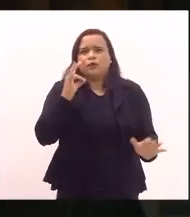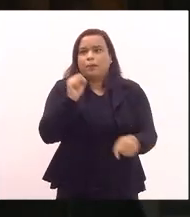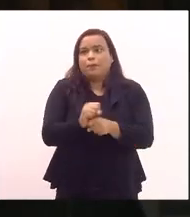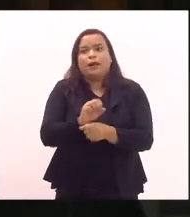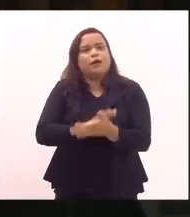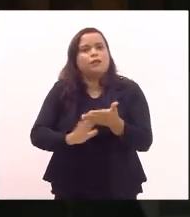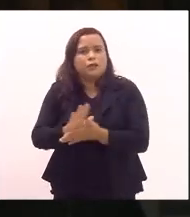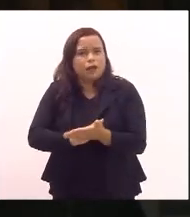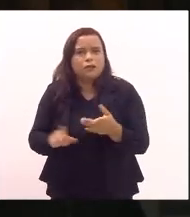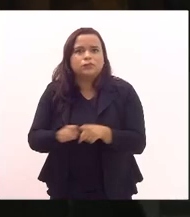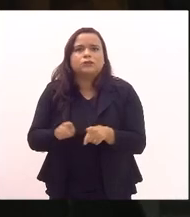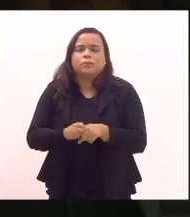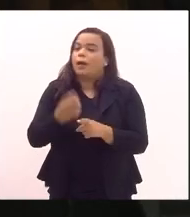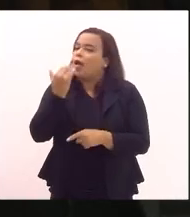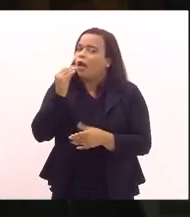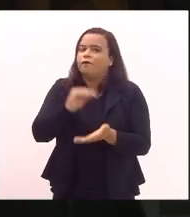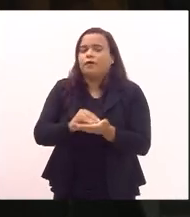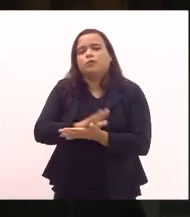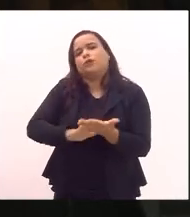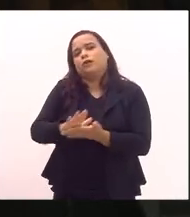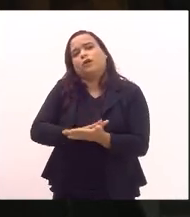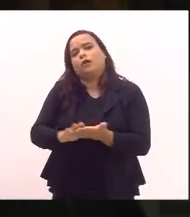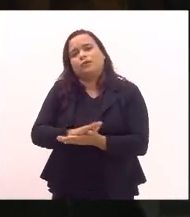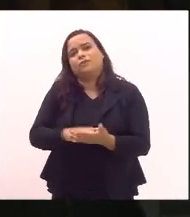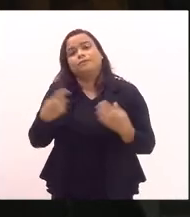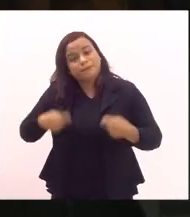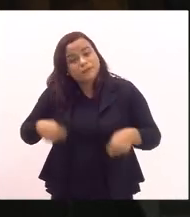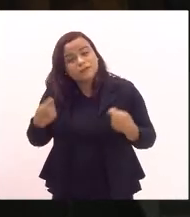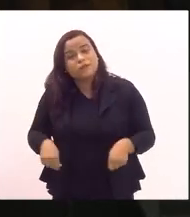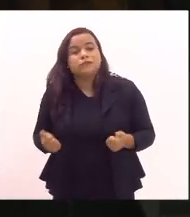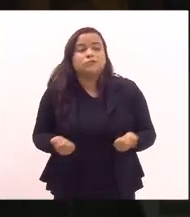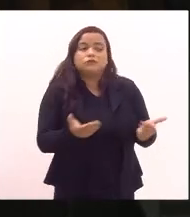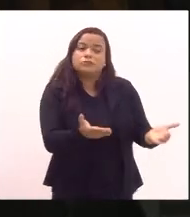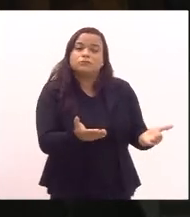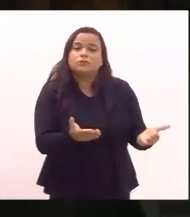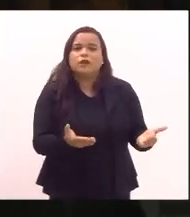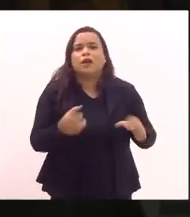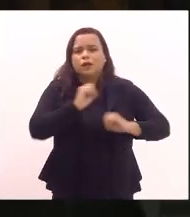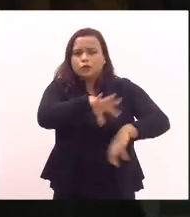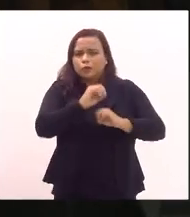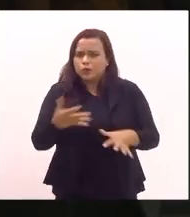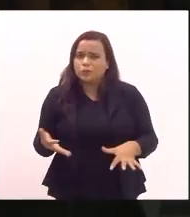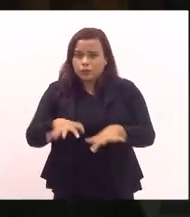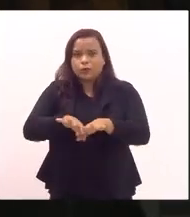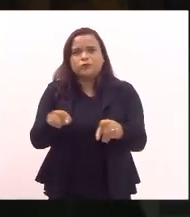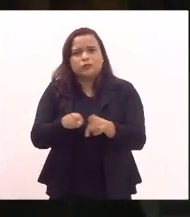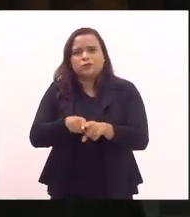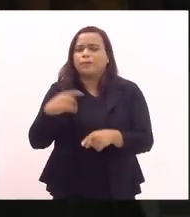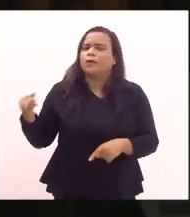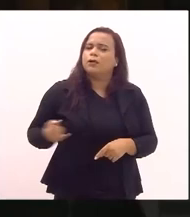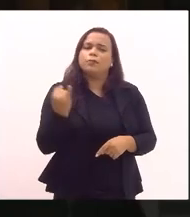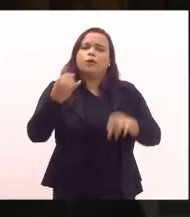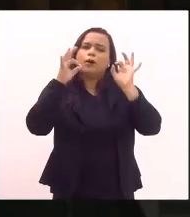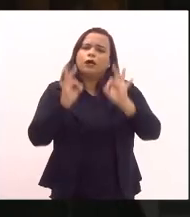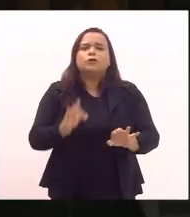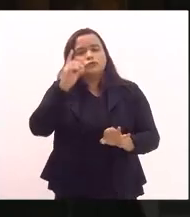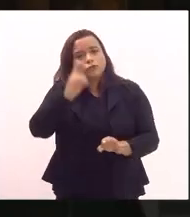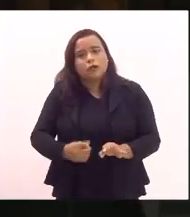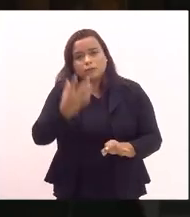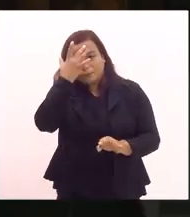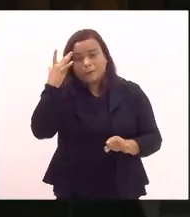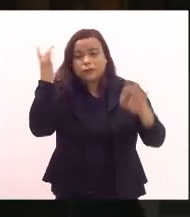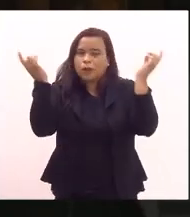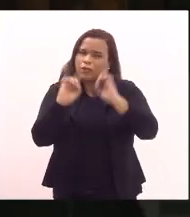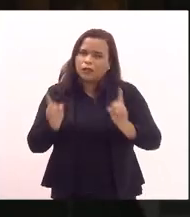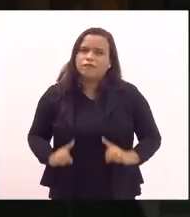interrompidos e que não falte comida nas nossas escolas a educação inclusiva tão importante para garantir o direito das pessoas